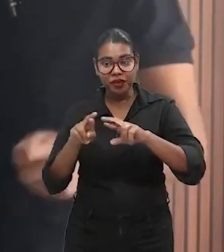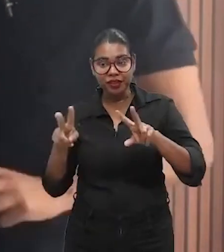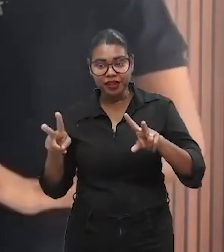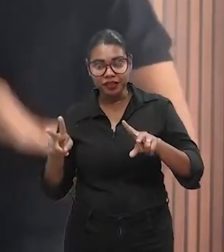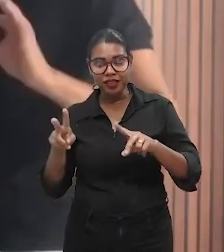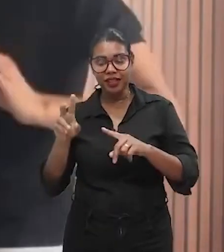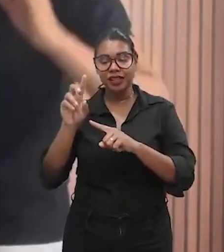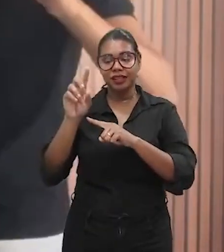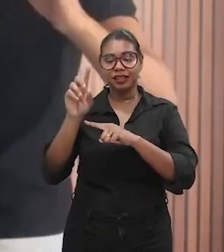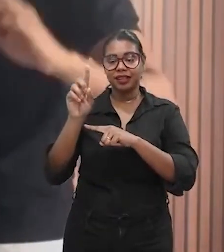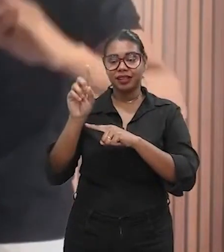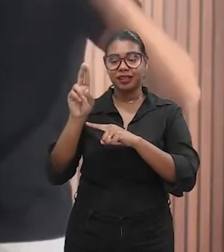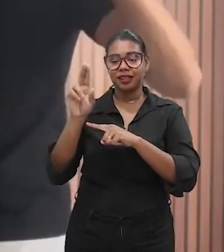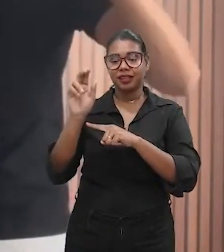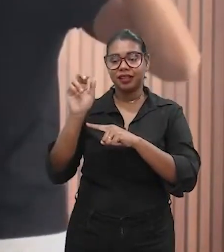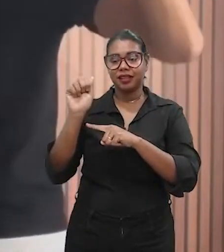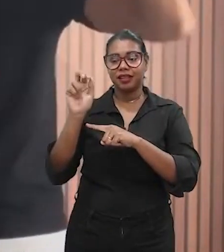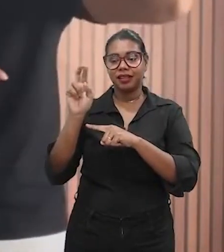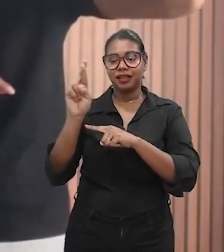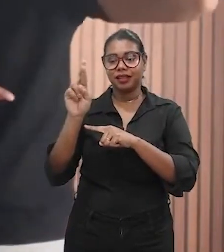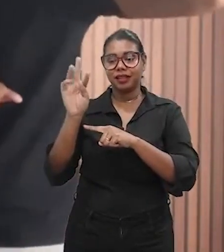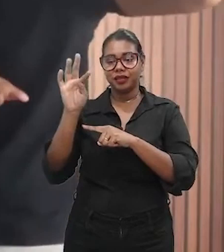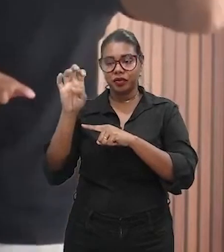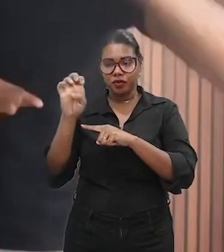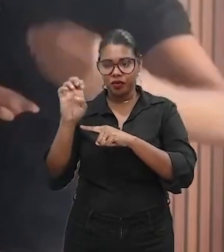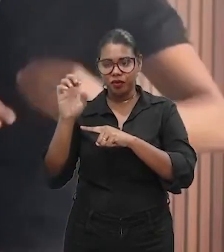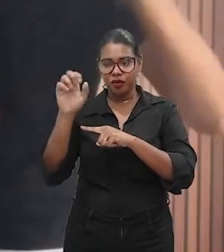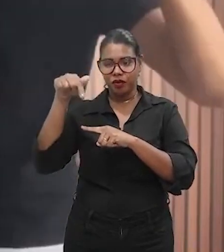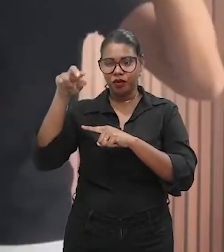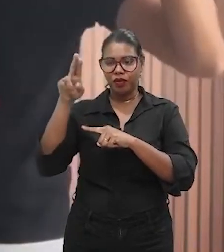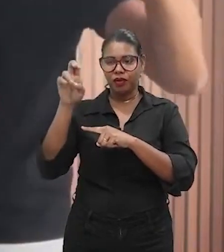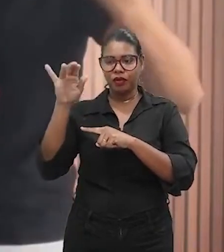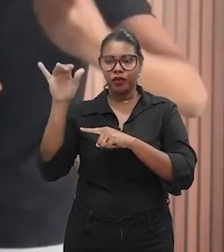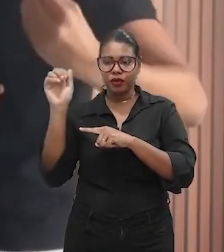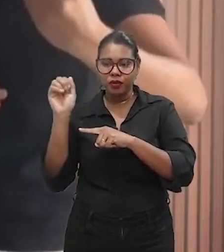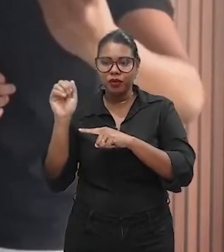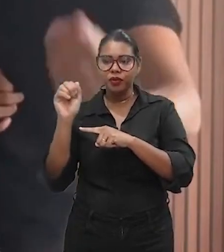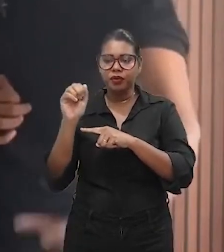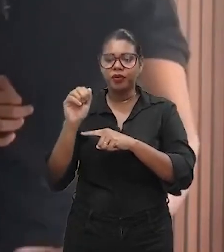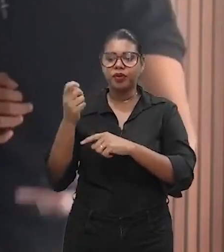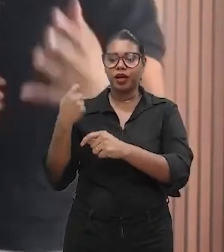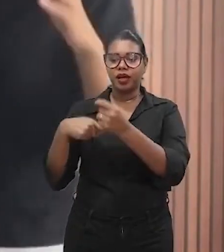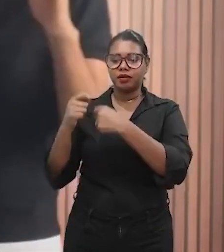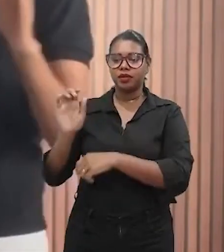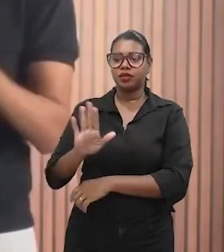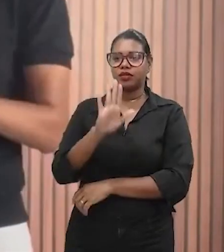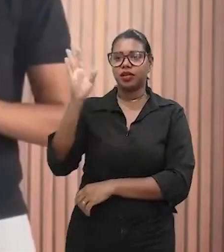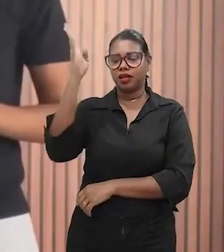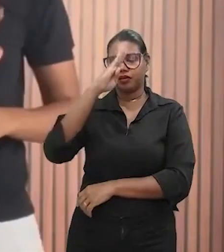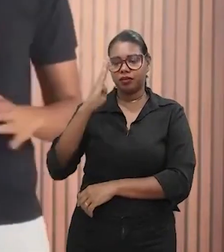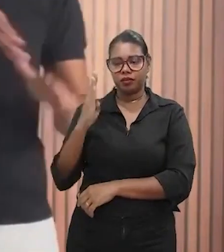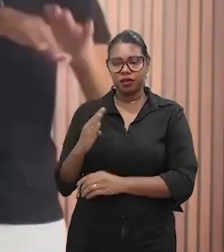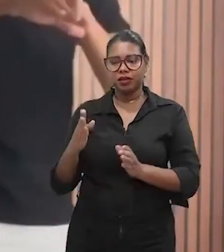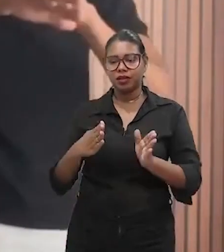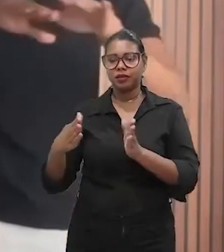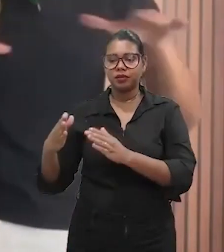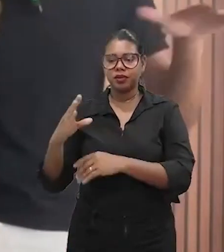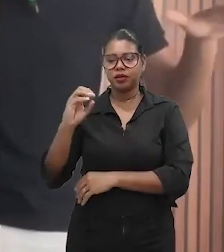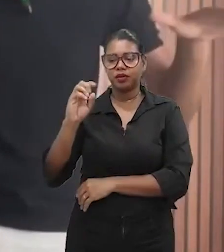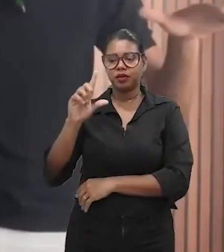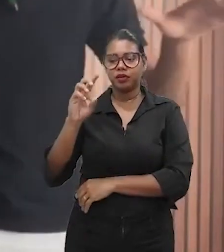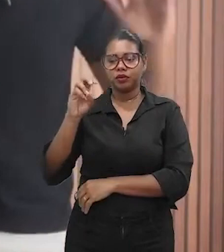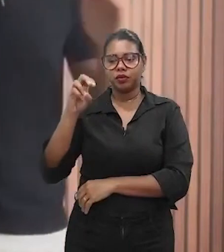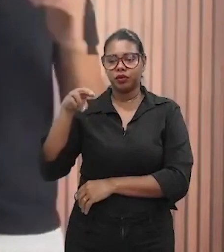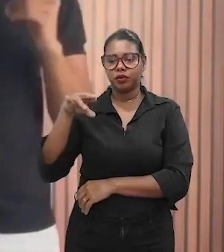de Pernambuco. Duarte da Costa, governador-geral do Brasil, ou seja, administrador-geral do Brasil no período colonial. E para